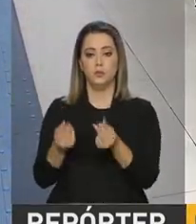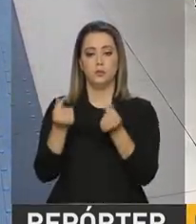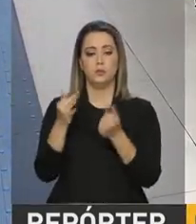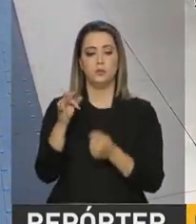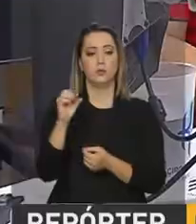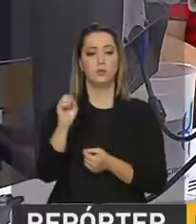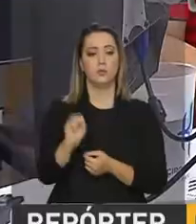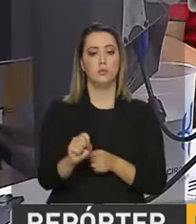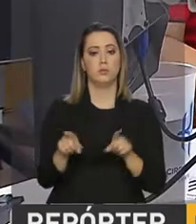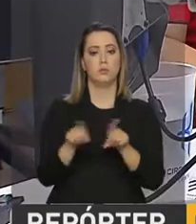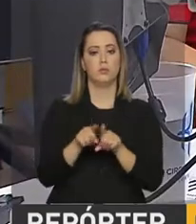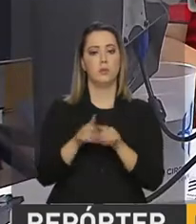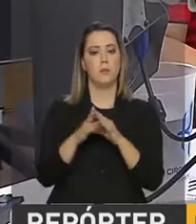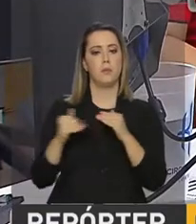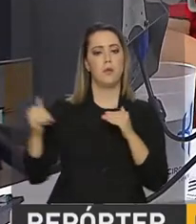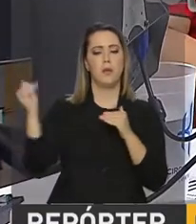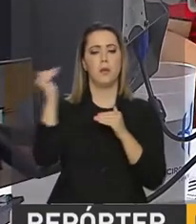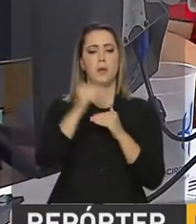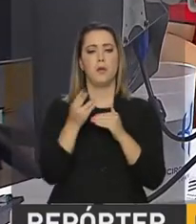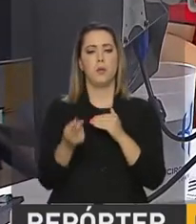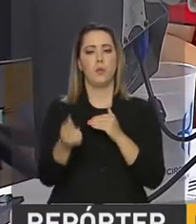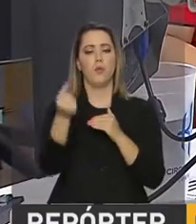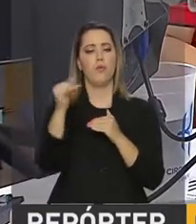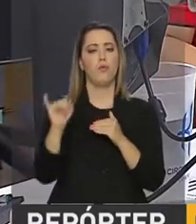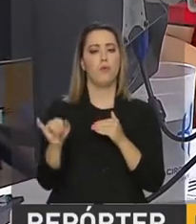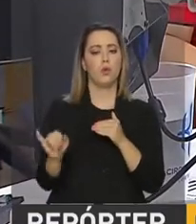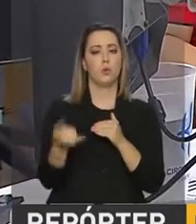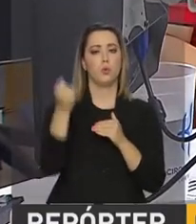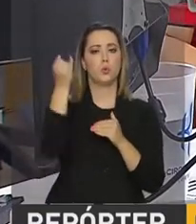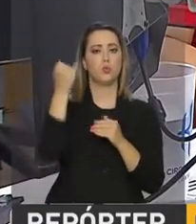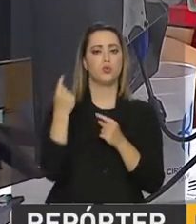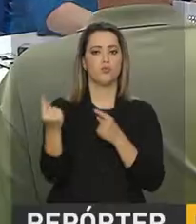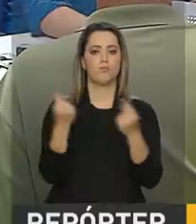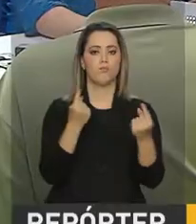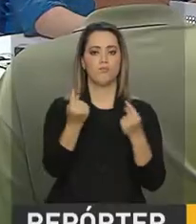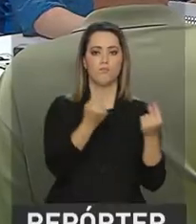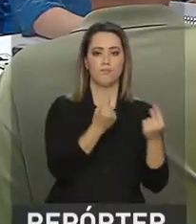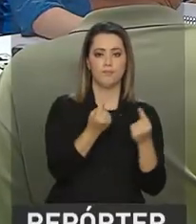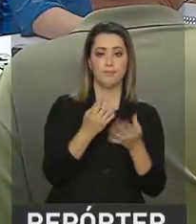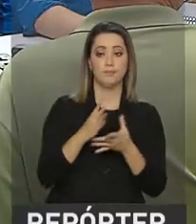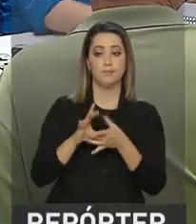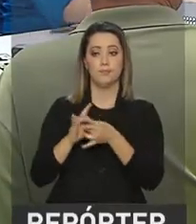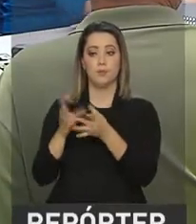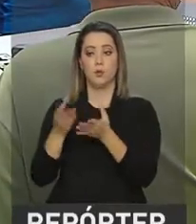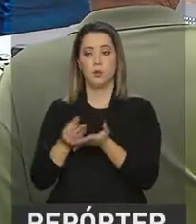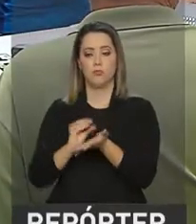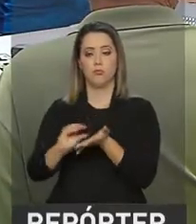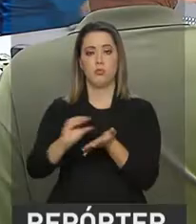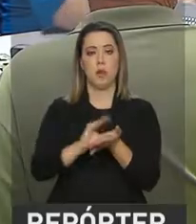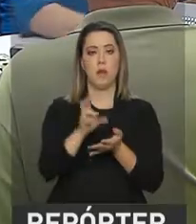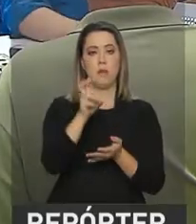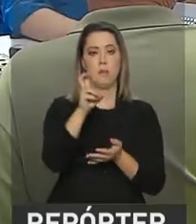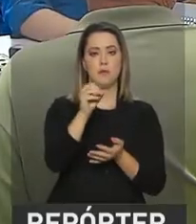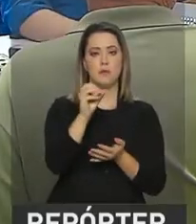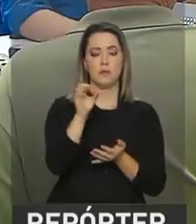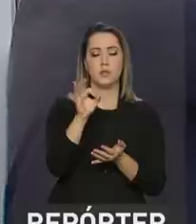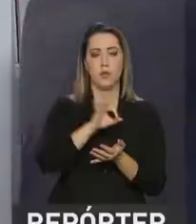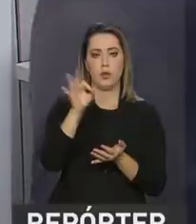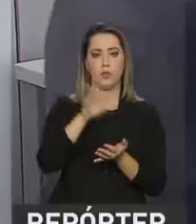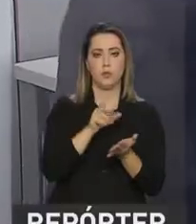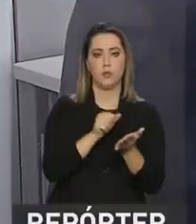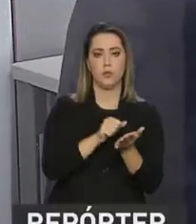fgts também aumentou a remuneração das contas individuais do fundo ao distribuir 50 por cento do resultado obtido